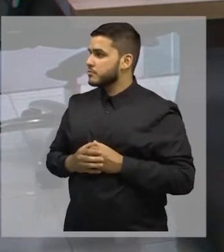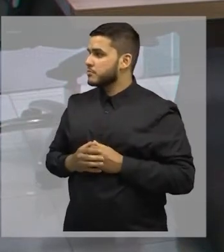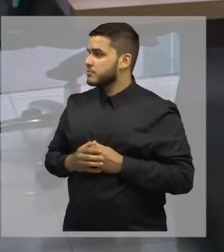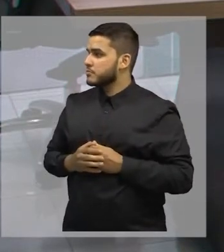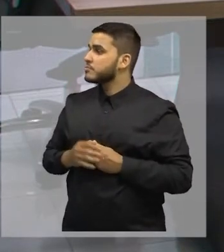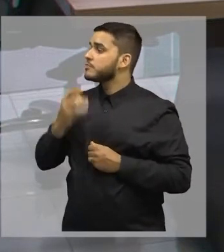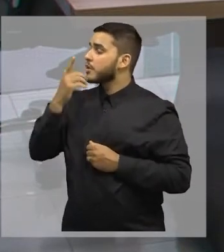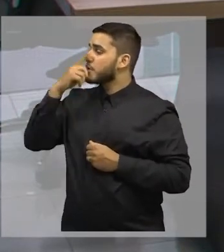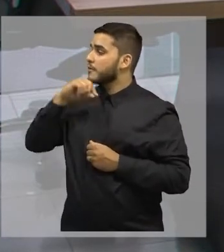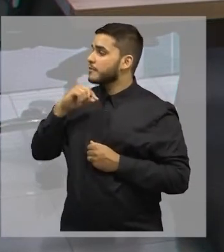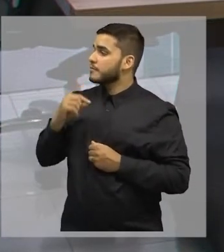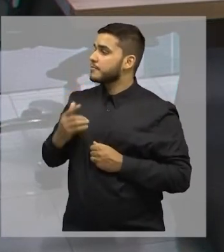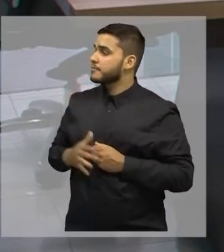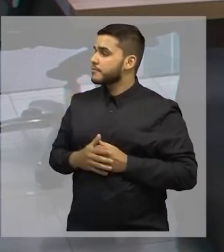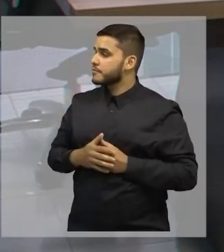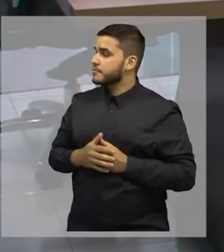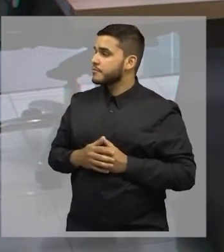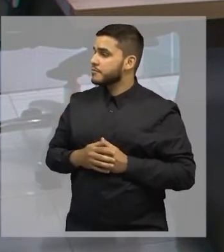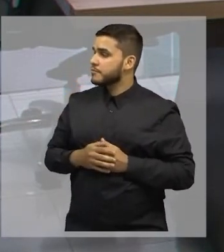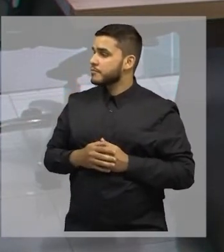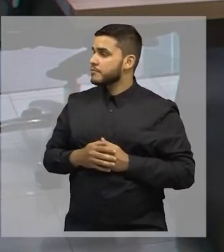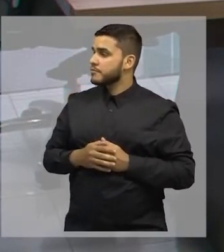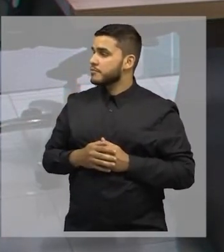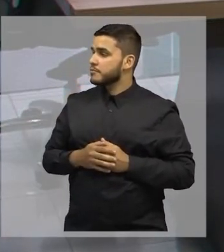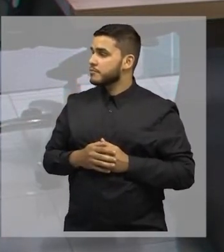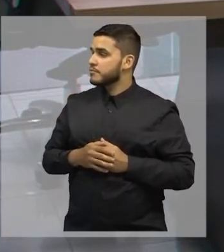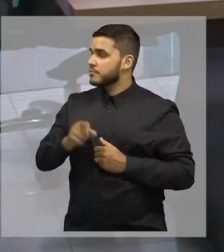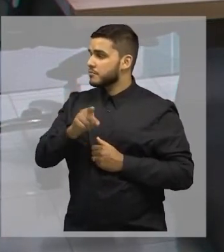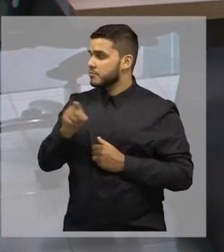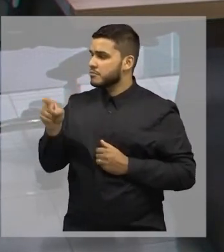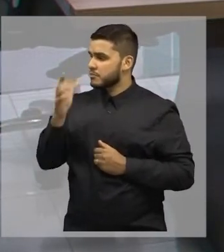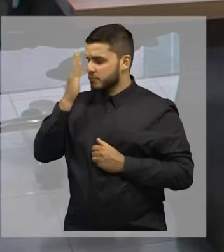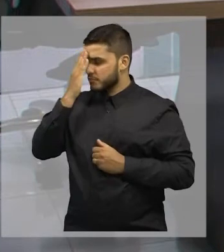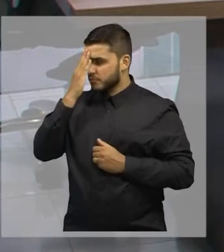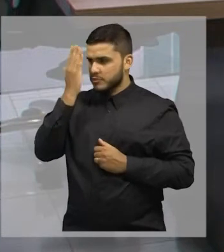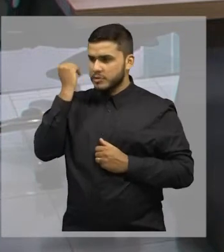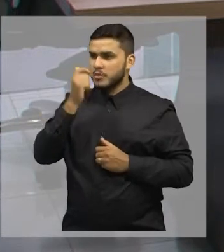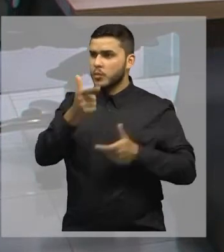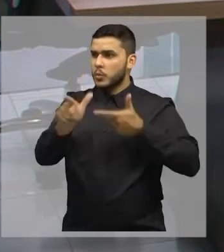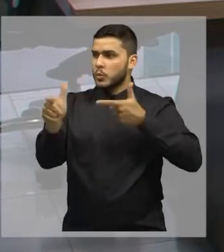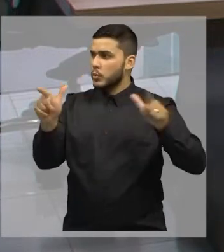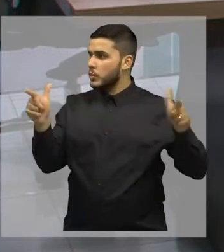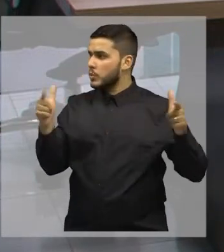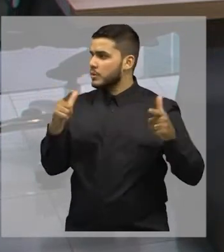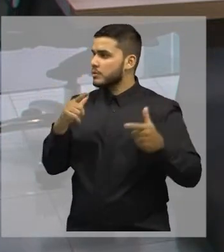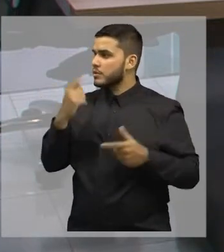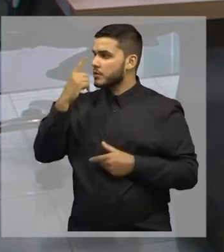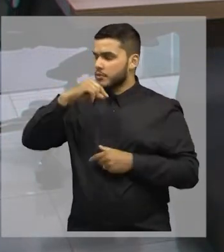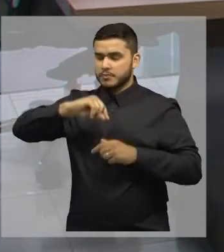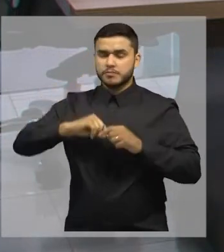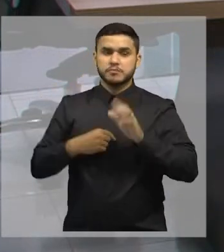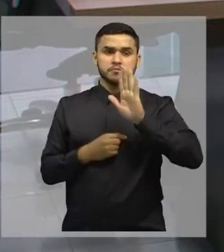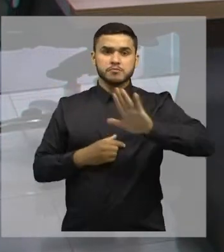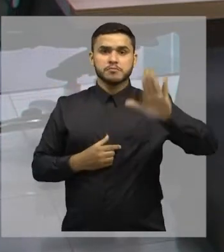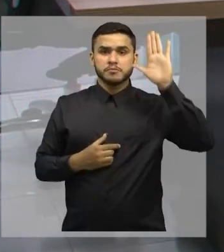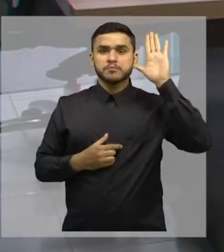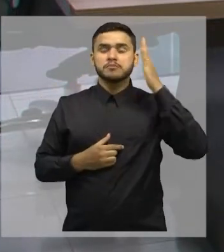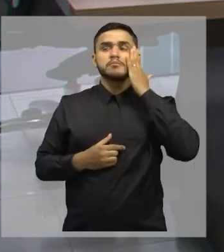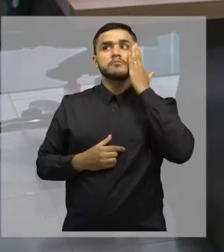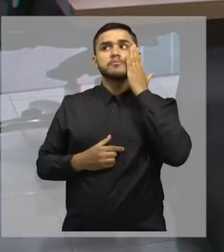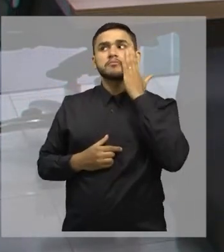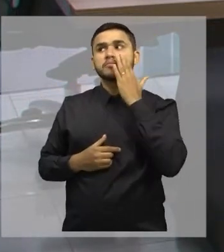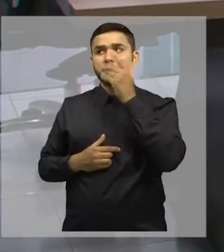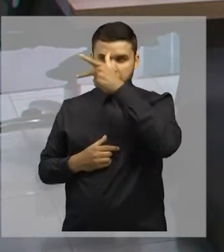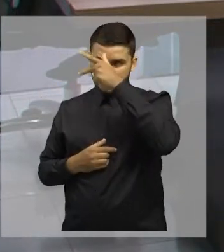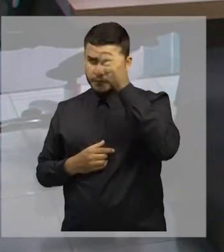outros prováveis candidatos dentro do próprio, digamos, establishment, dentro aqui da área do prefeito e do governo, porque esses